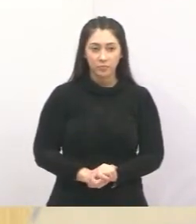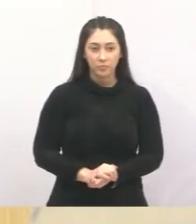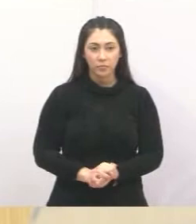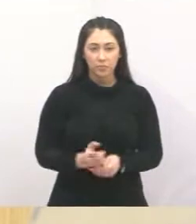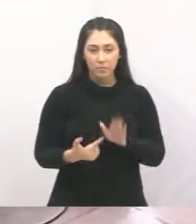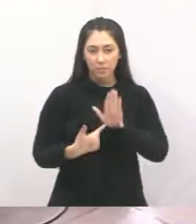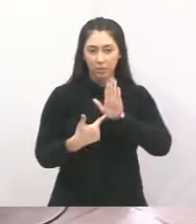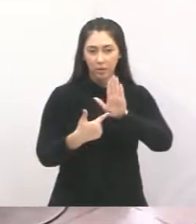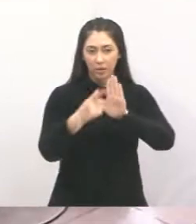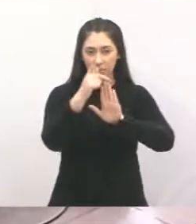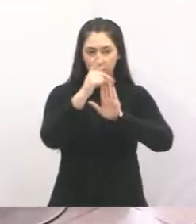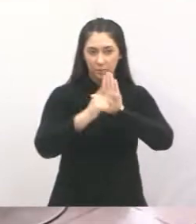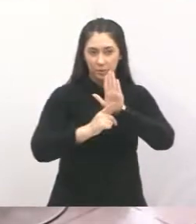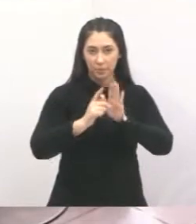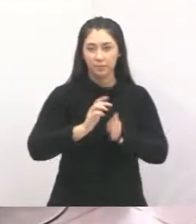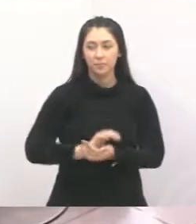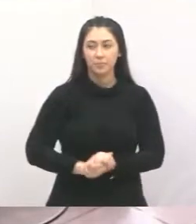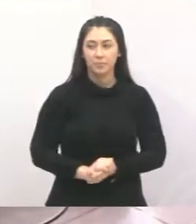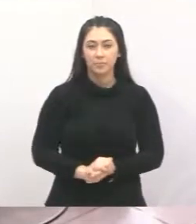Apresentação do projeto.